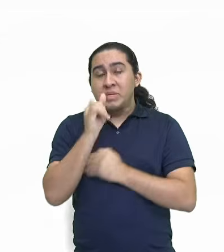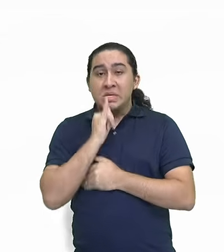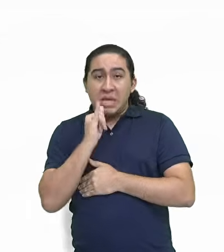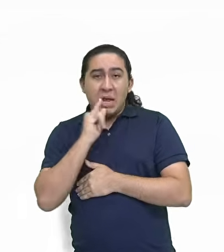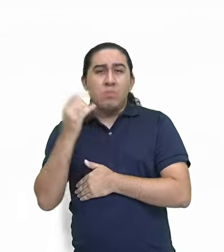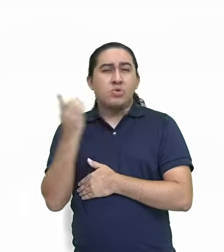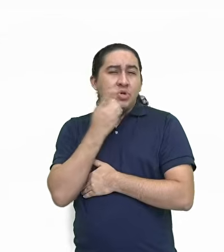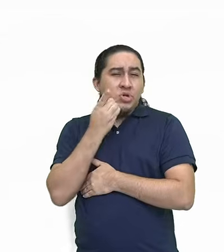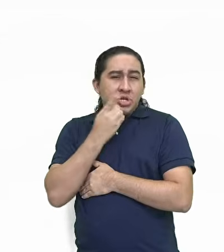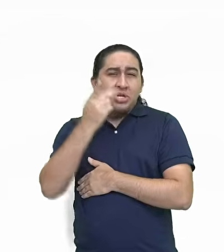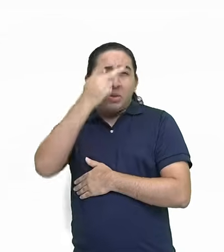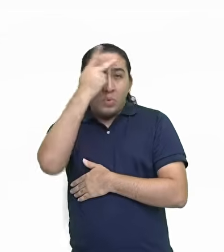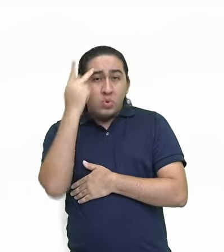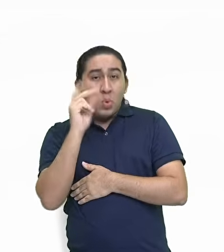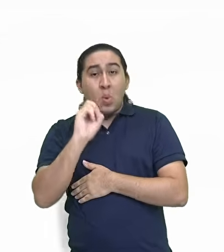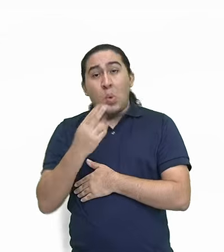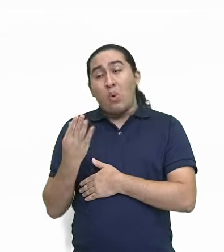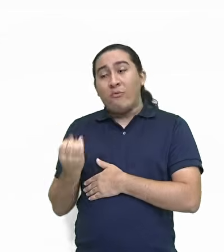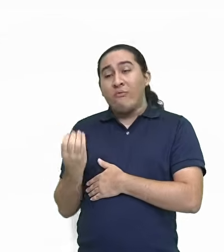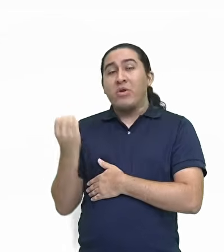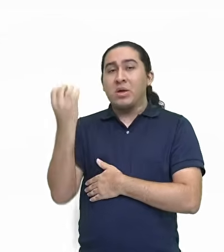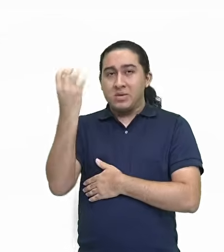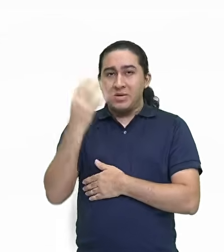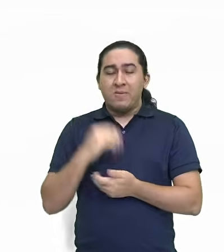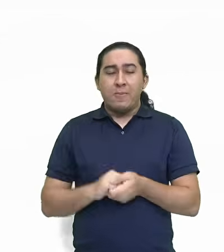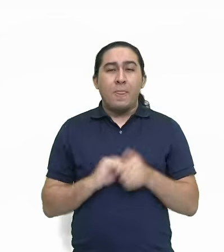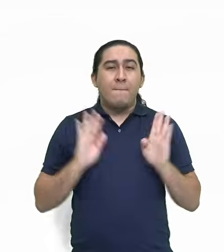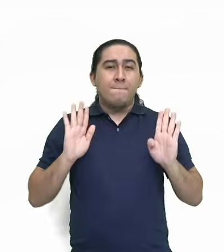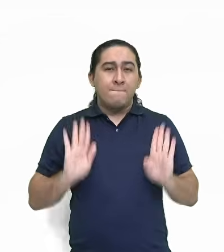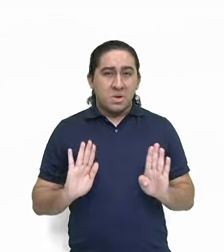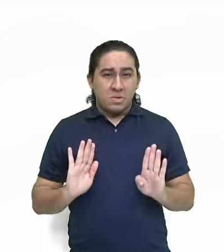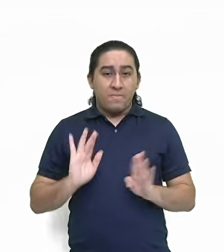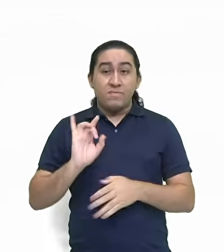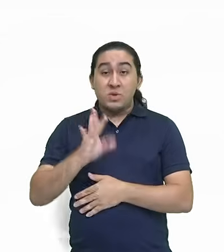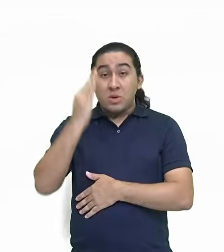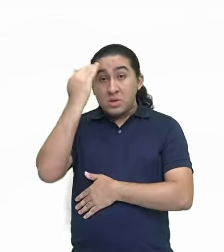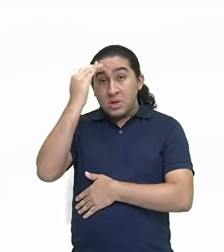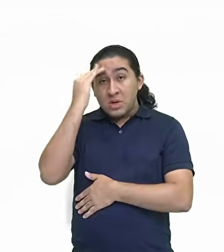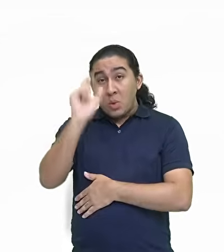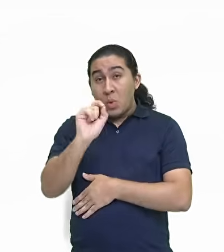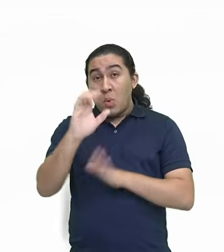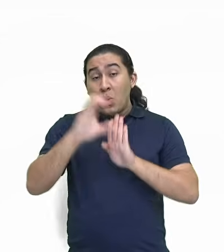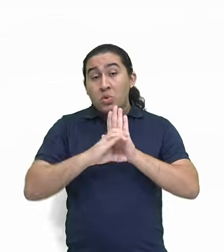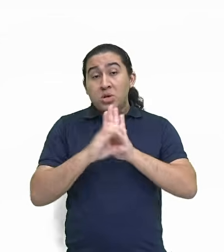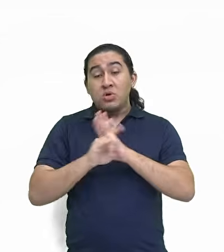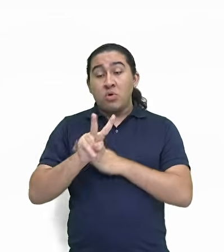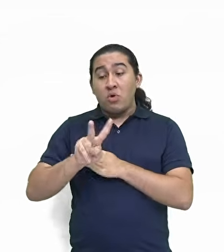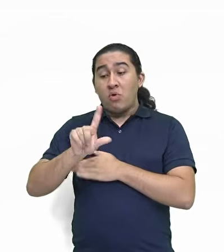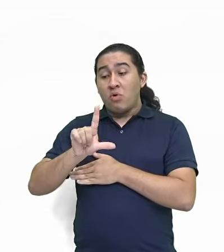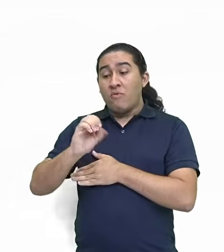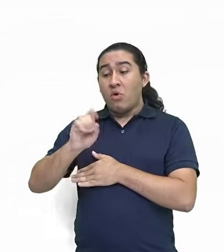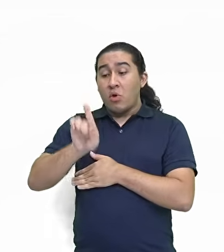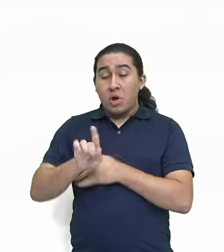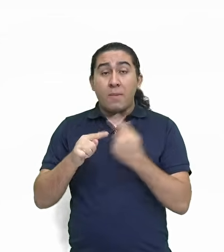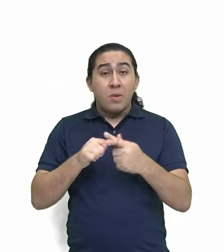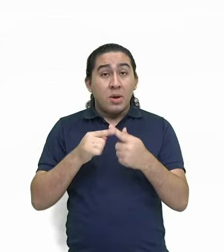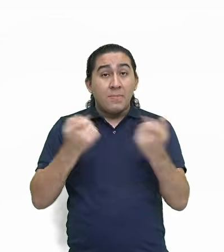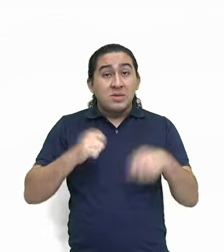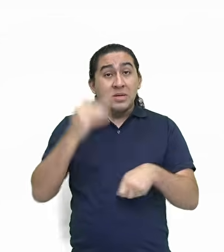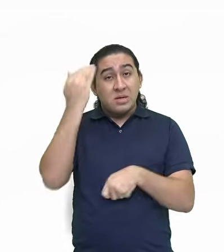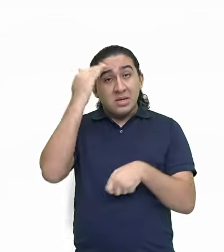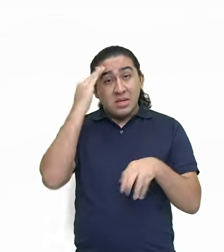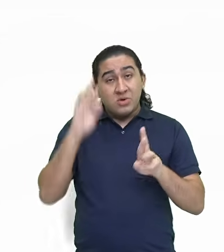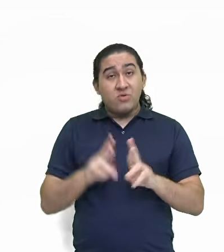sua rotina, um roteiro de viagem. Então, vamos só entender aqui rapidinho o conceito de vlog, porque a gente precisa